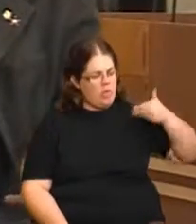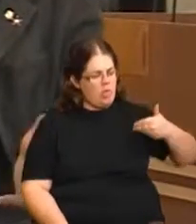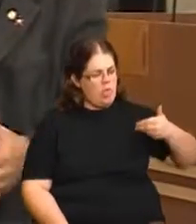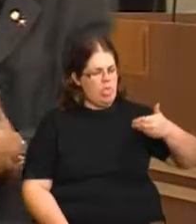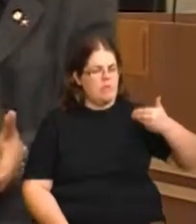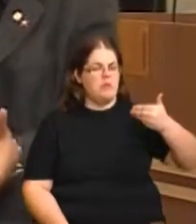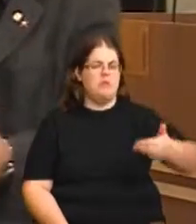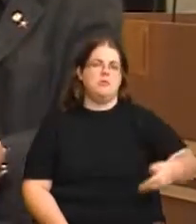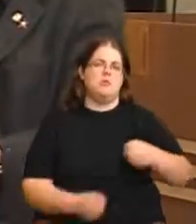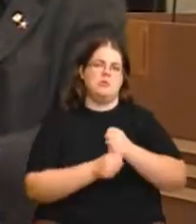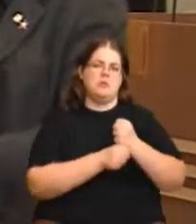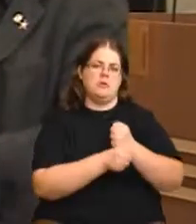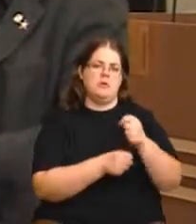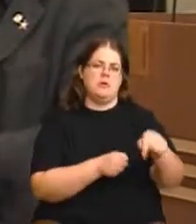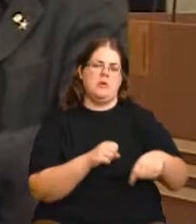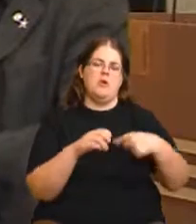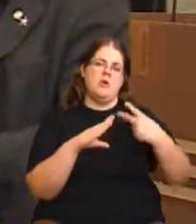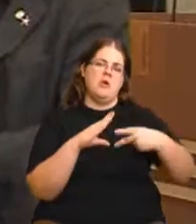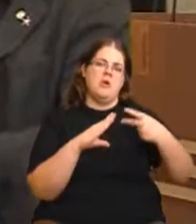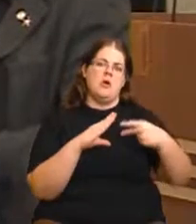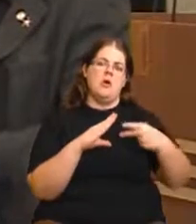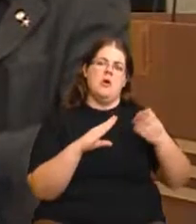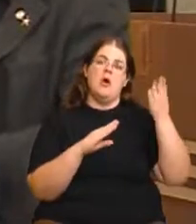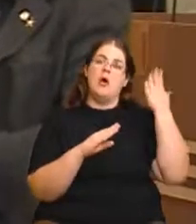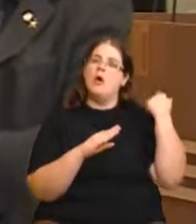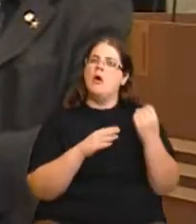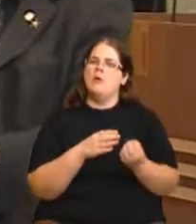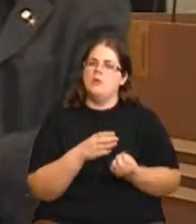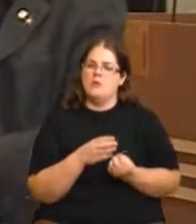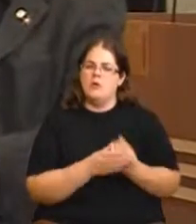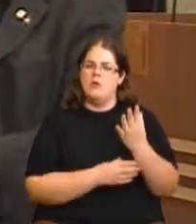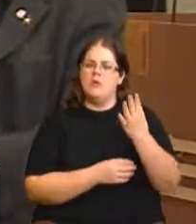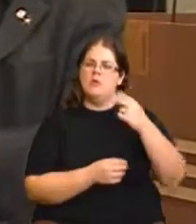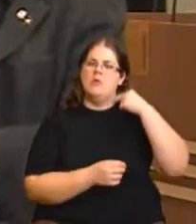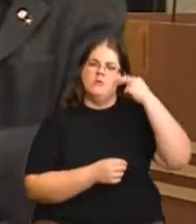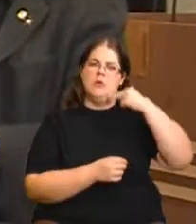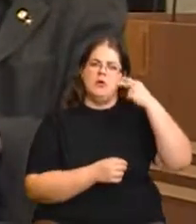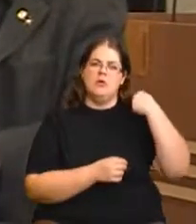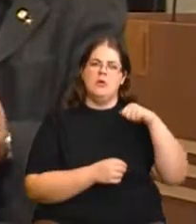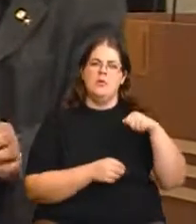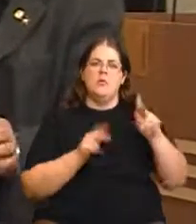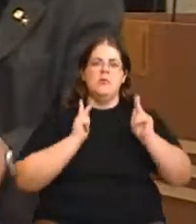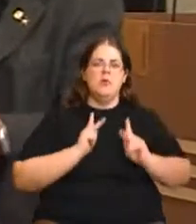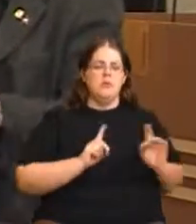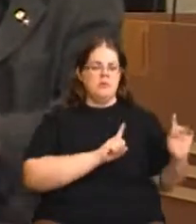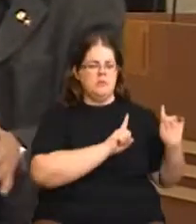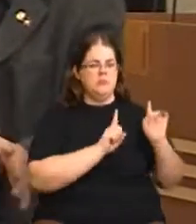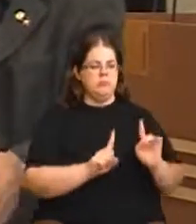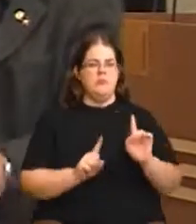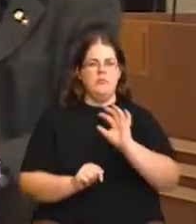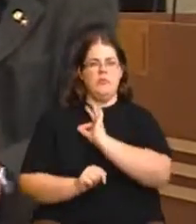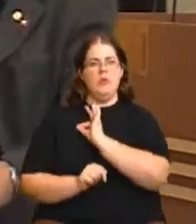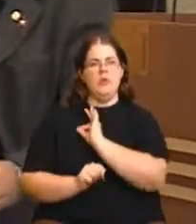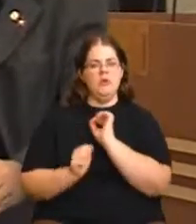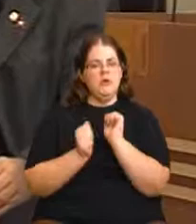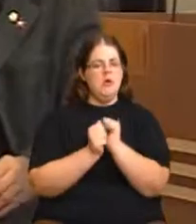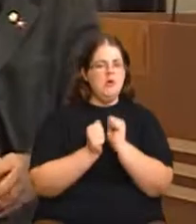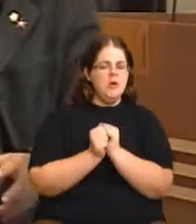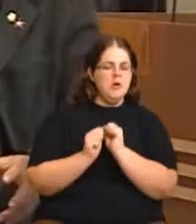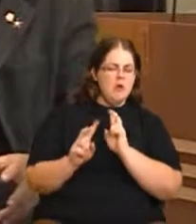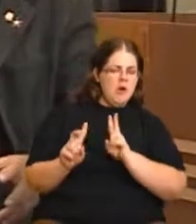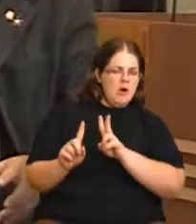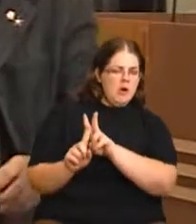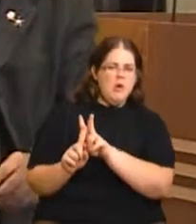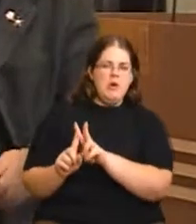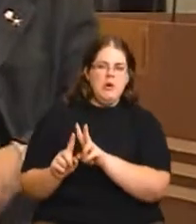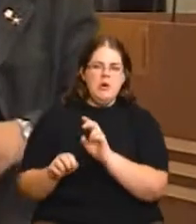parlamento, até para os telespectadores saber que já teve vereador na época que teve que ter segurança própria da Brigada Militar porque tinha suas